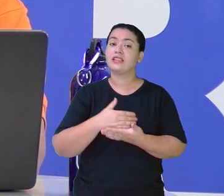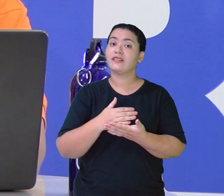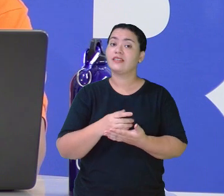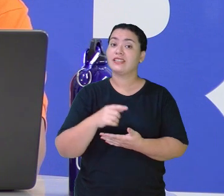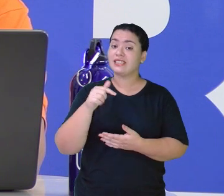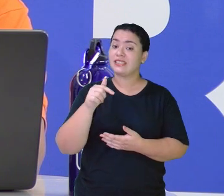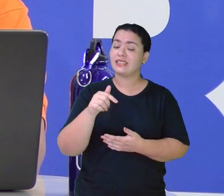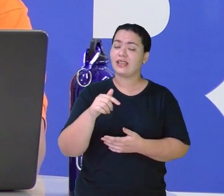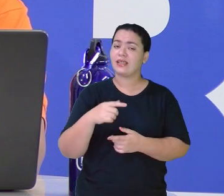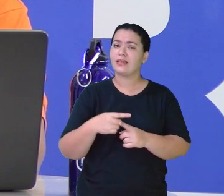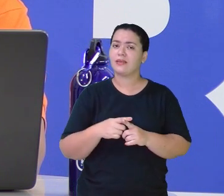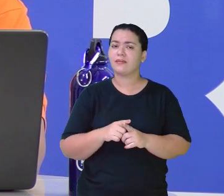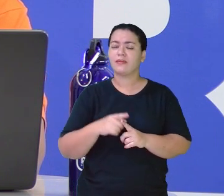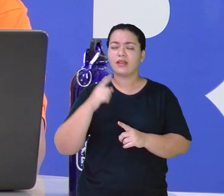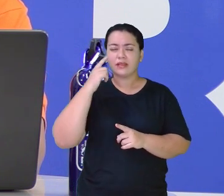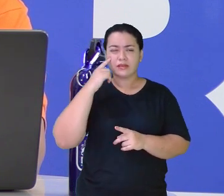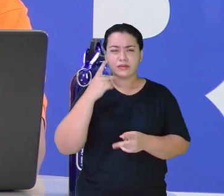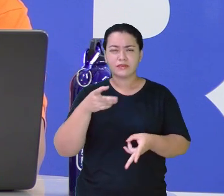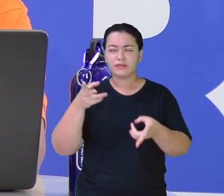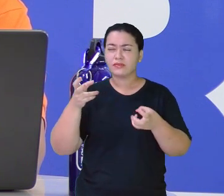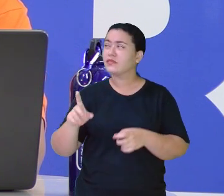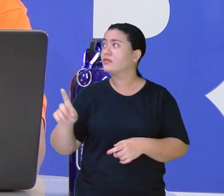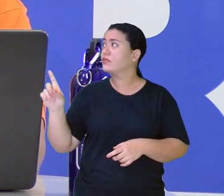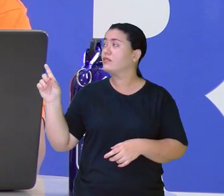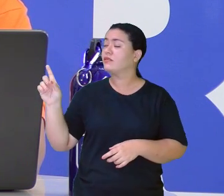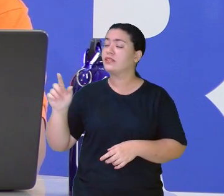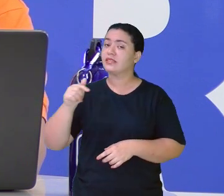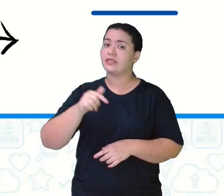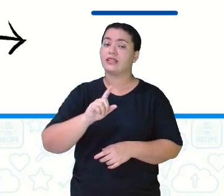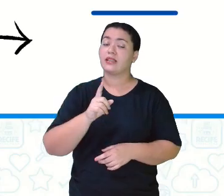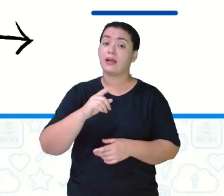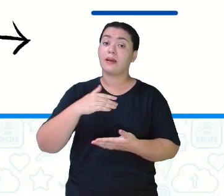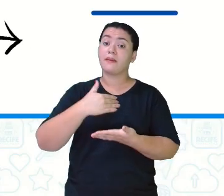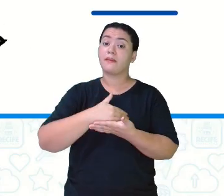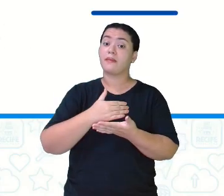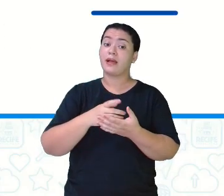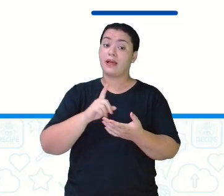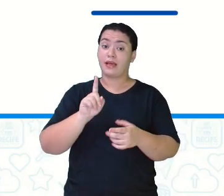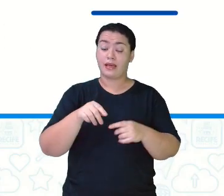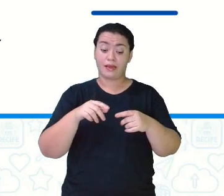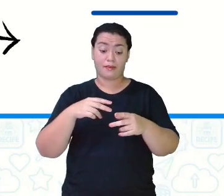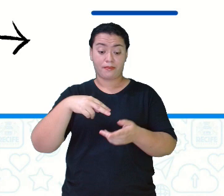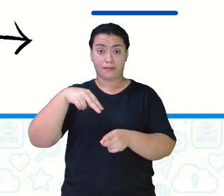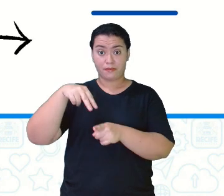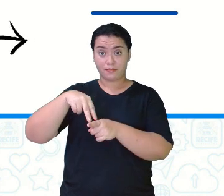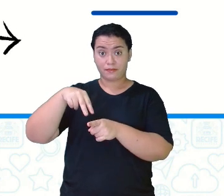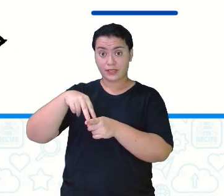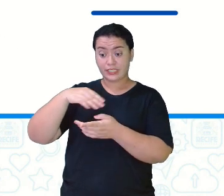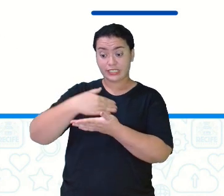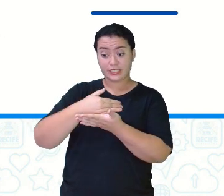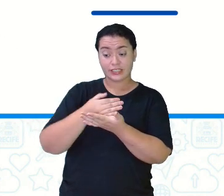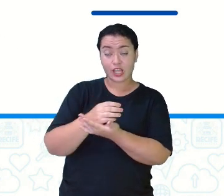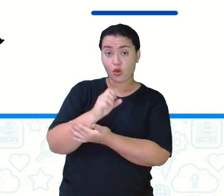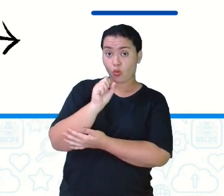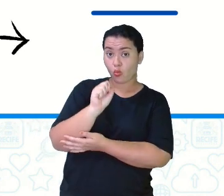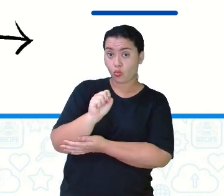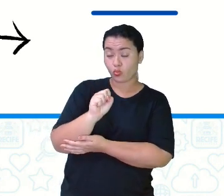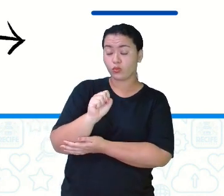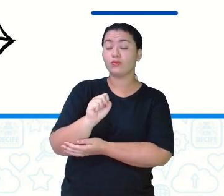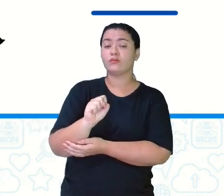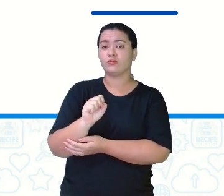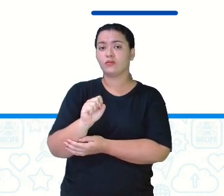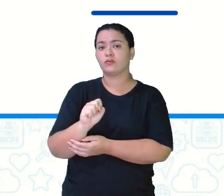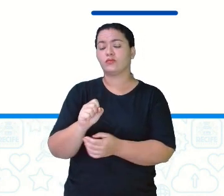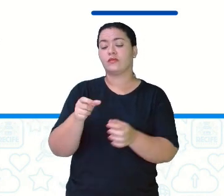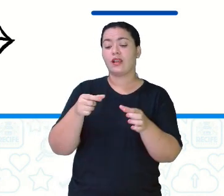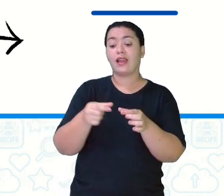mas olha direitinho para a pizza, gente. Veja aí. A pizza foi dividido em 8. Ali só foi representando a